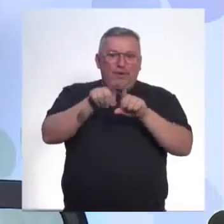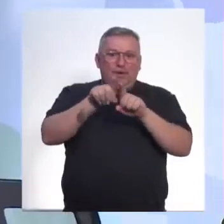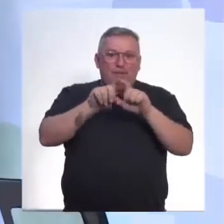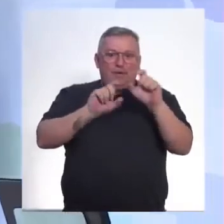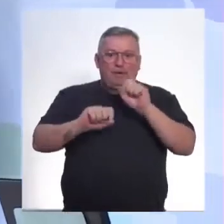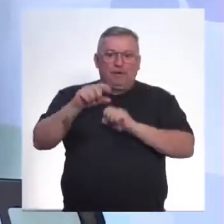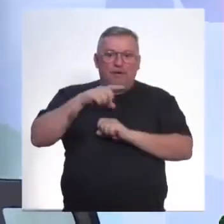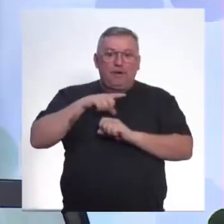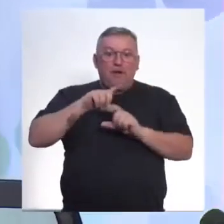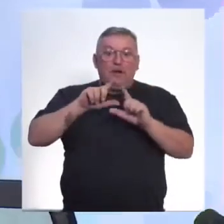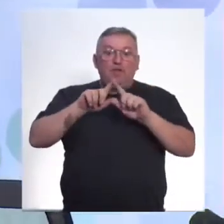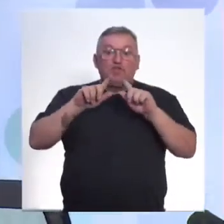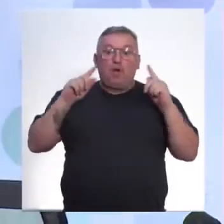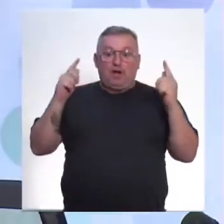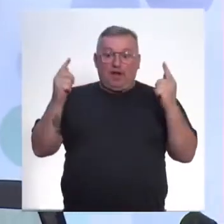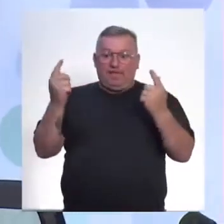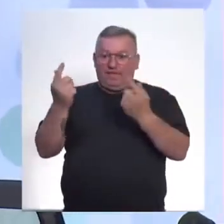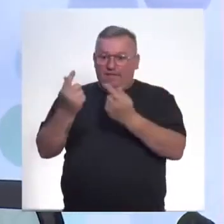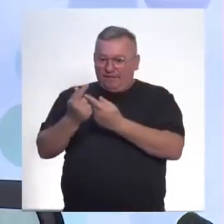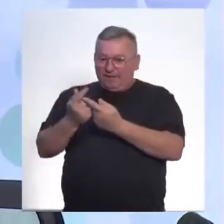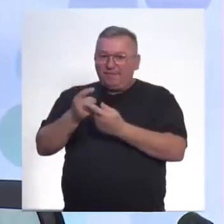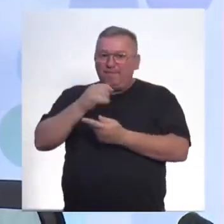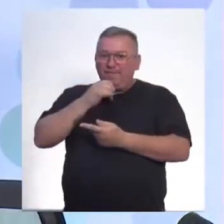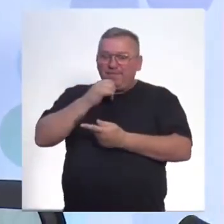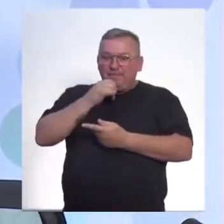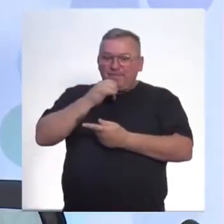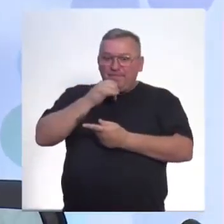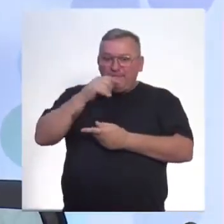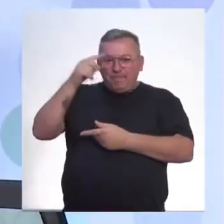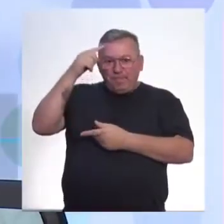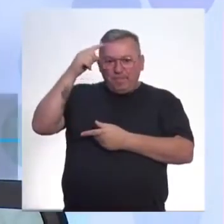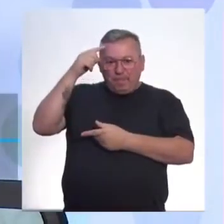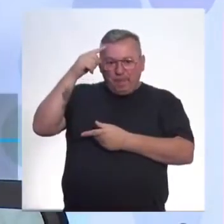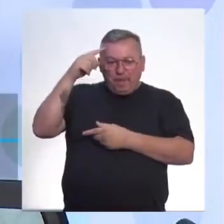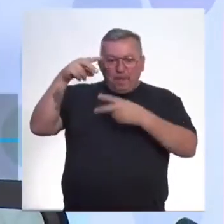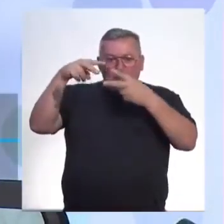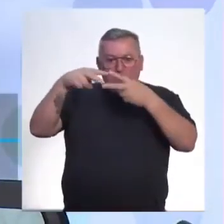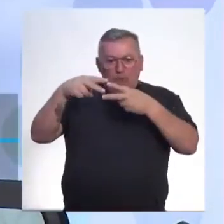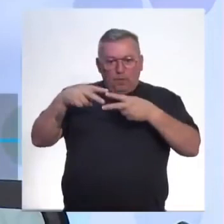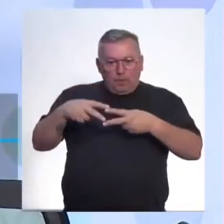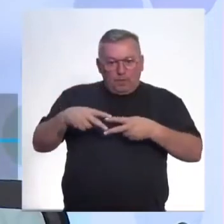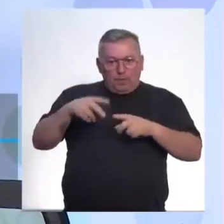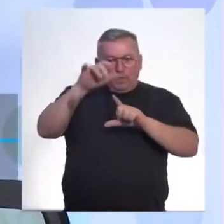Em geografia, só abrir um linkzinho aqui, a ideia dos pares ordenados